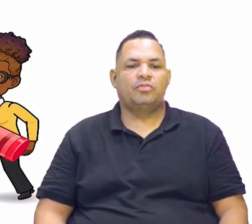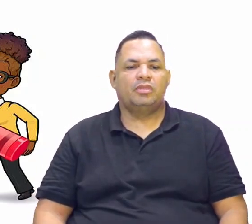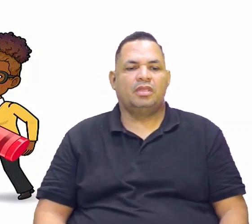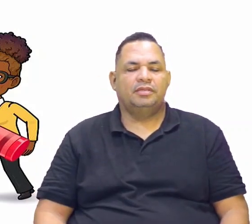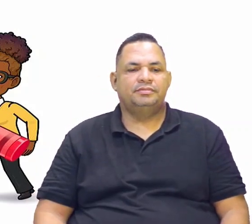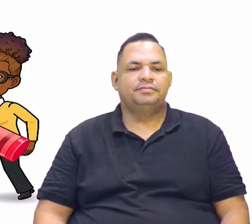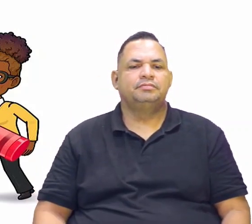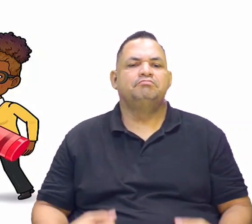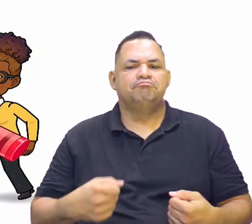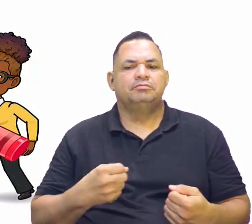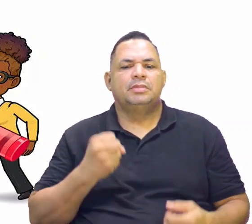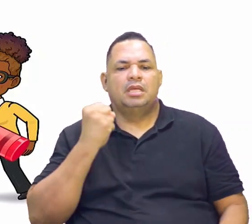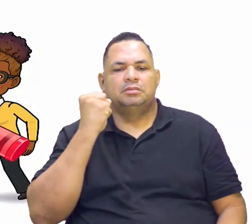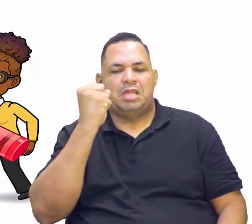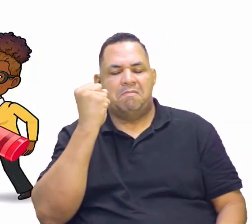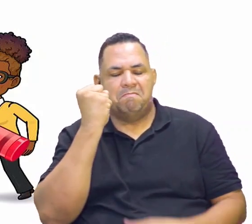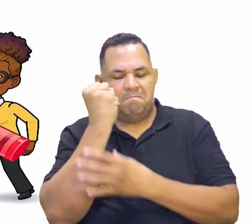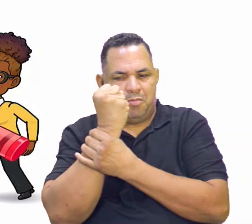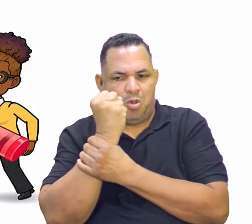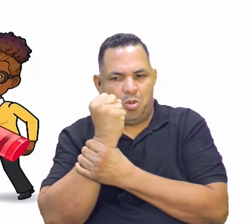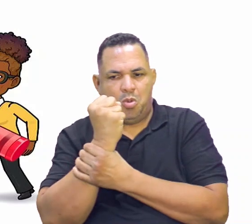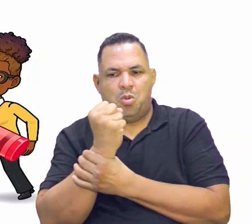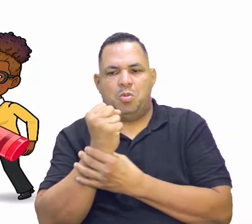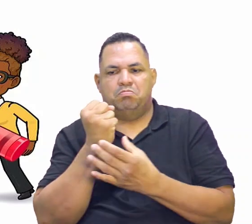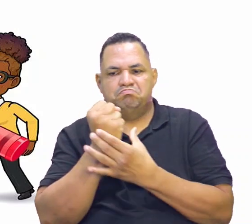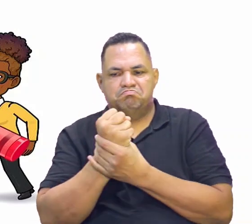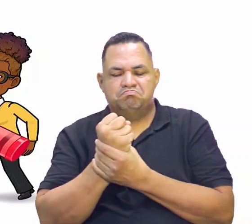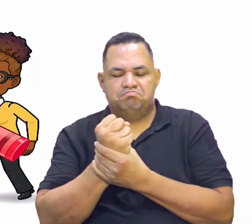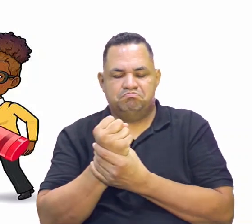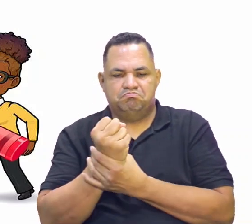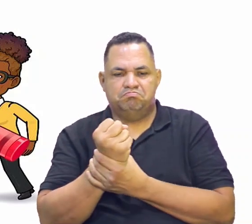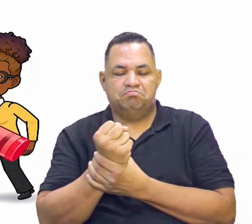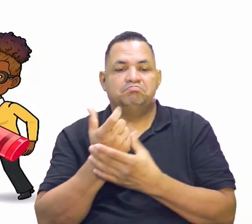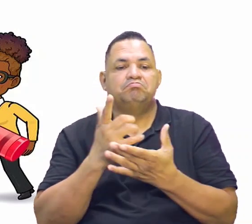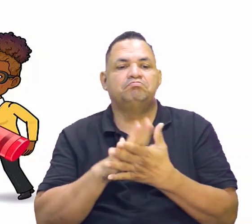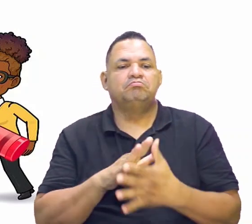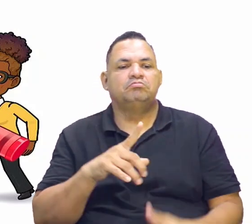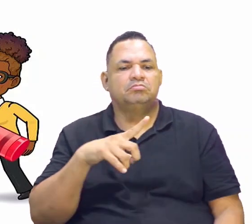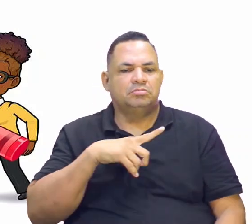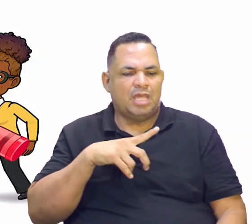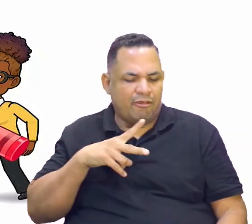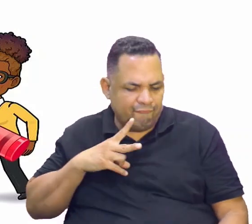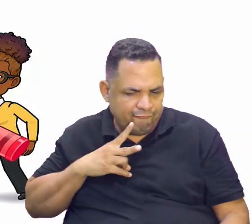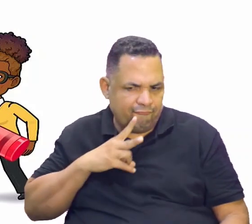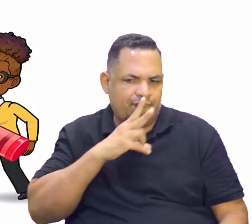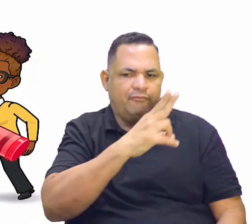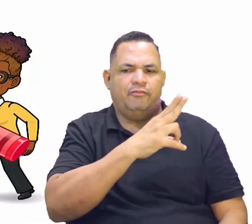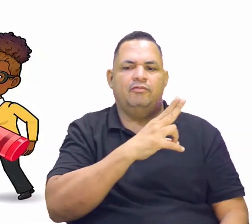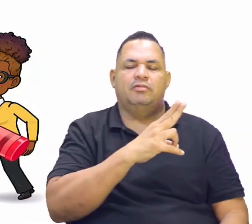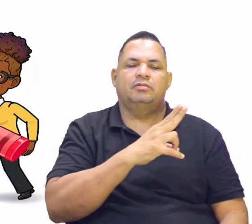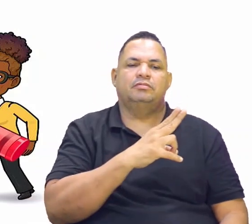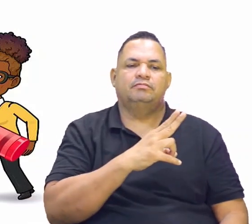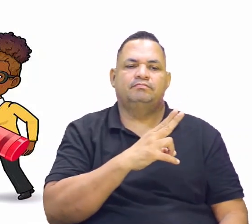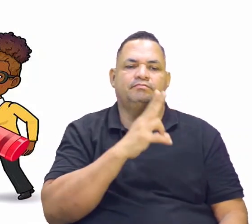ter pulso, a pessoa não fala no dia a dia? O que é ter pulso? É você ter força,